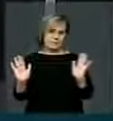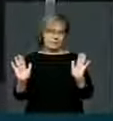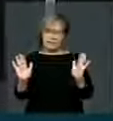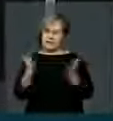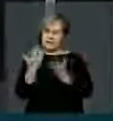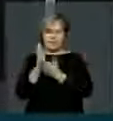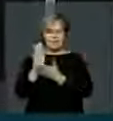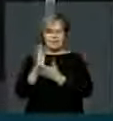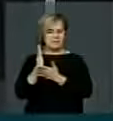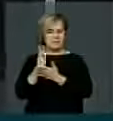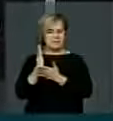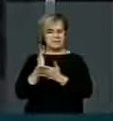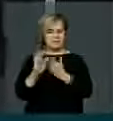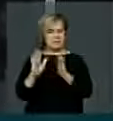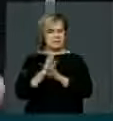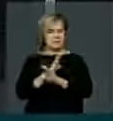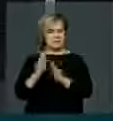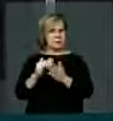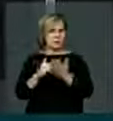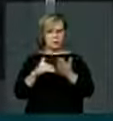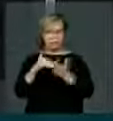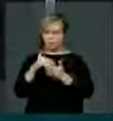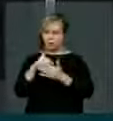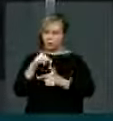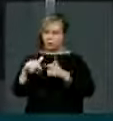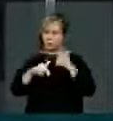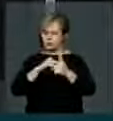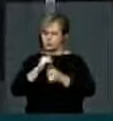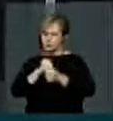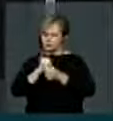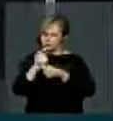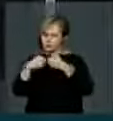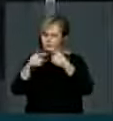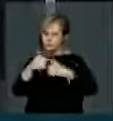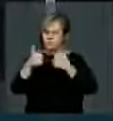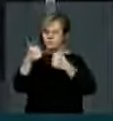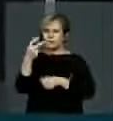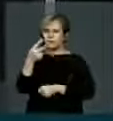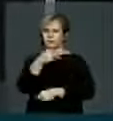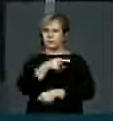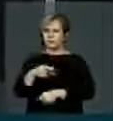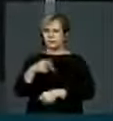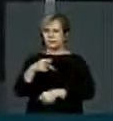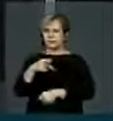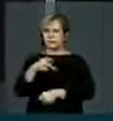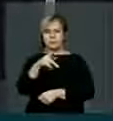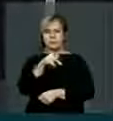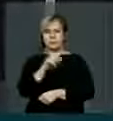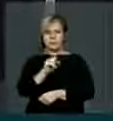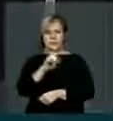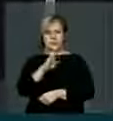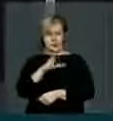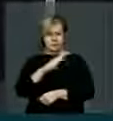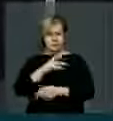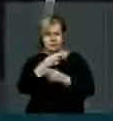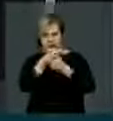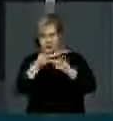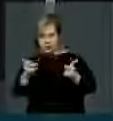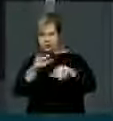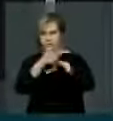sentido Toda Toda o trabalho está sendo desenvolvido o vice-presidente Nacional do PSC o pastor Everaldo tem viajado e visitado